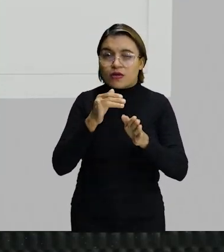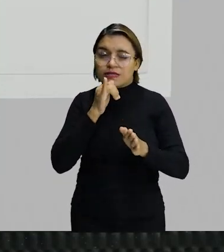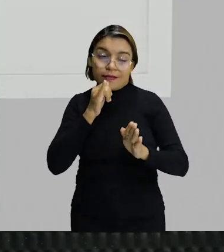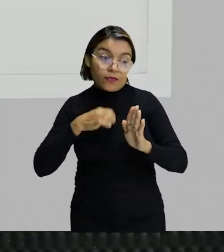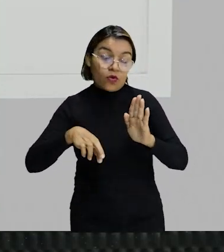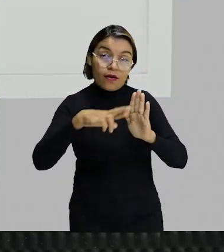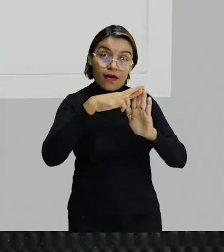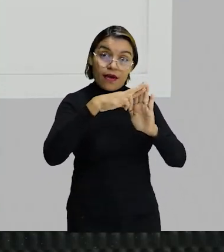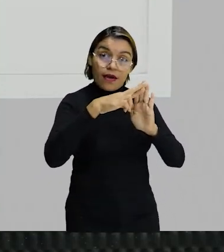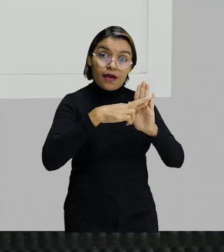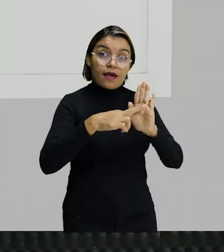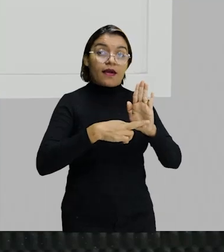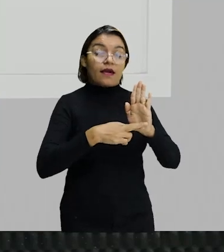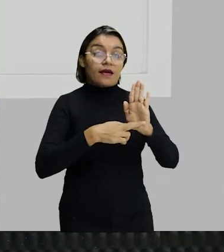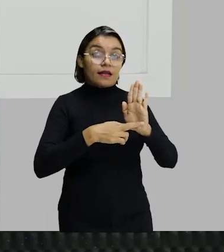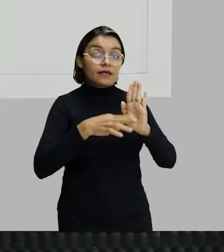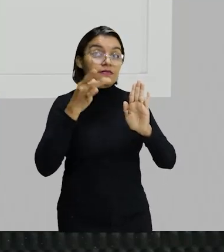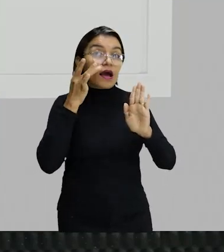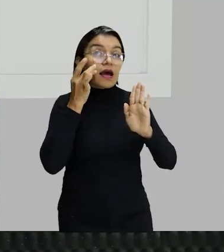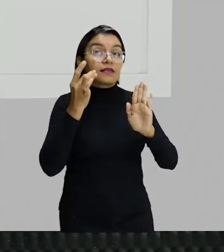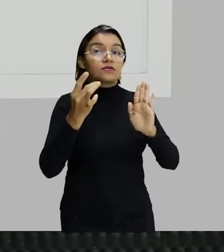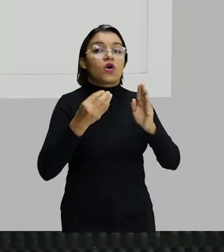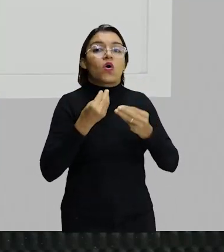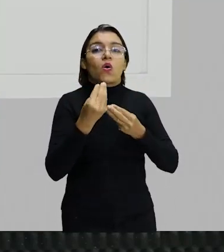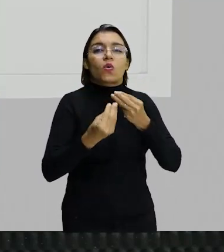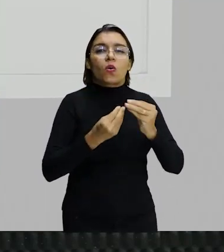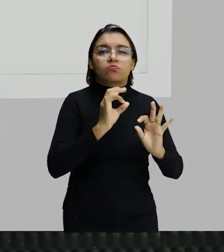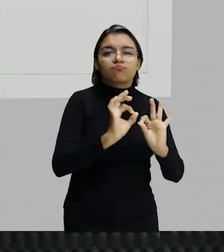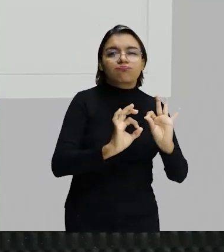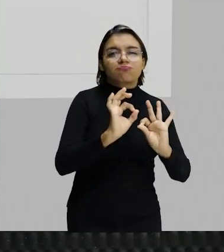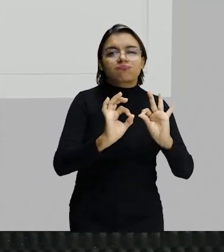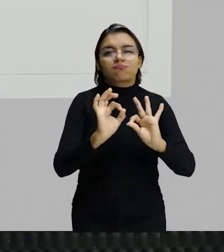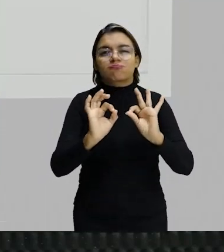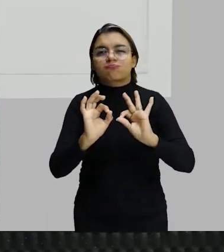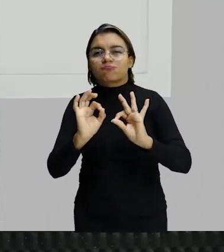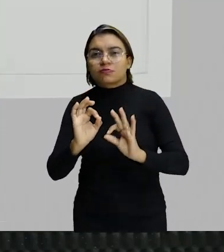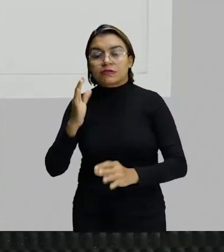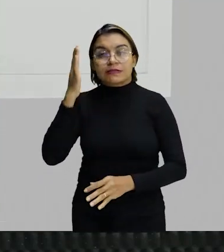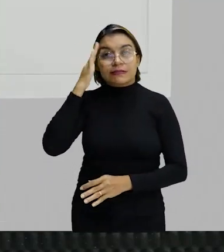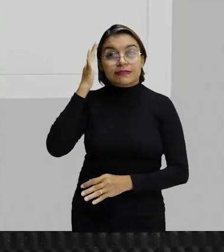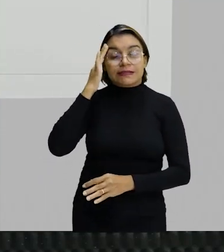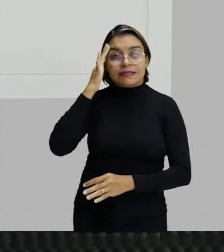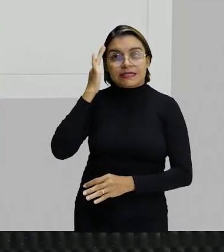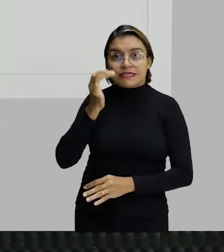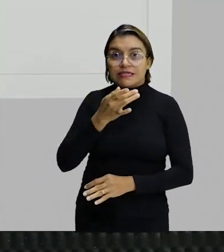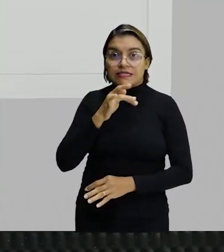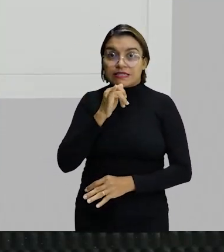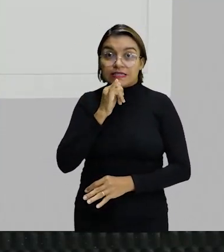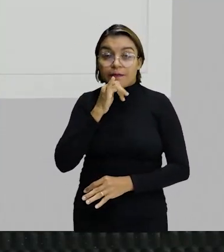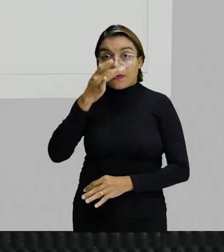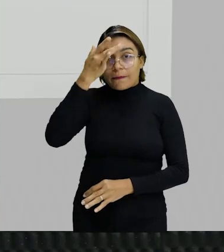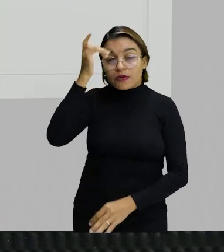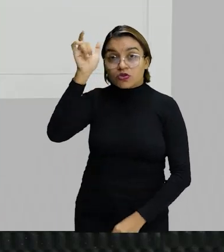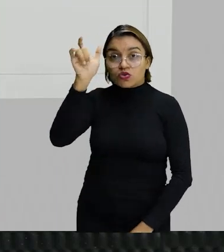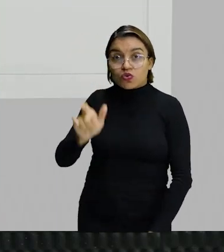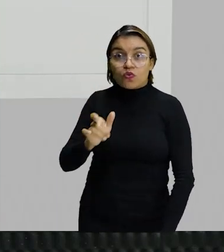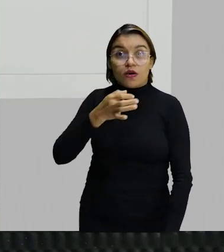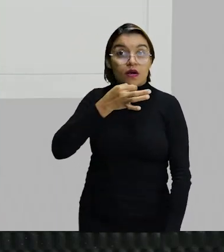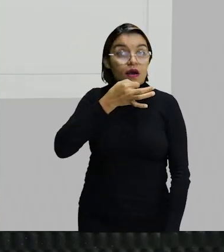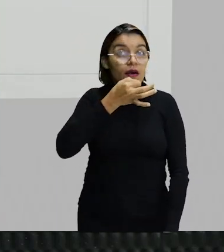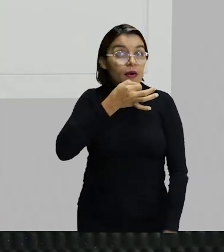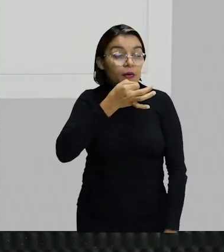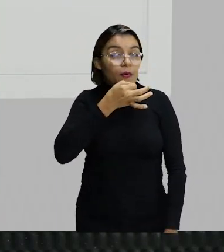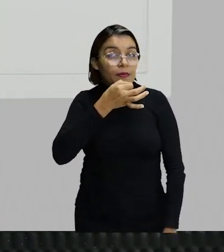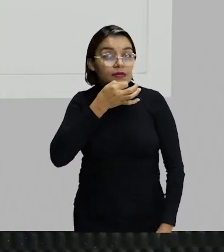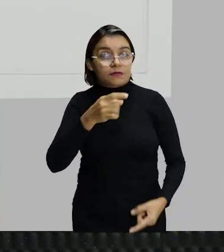do silogismo e prestar atenção como ele se articula direitinho para reconhecer quando alguém está argumentando, quando alguém